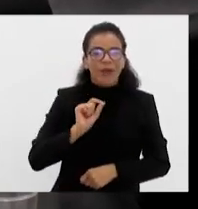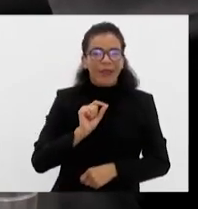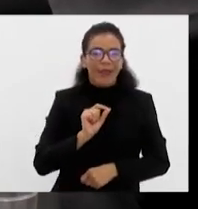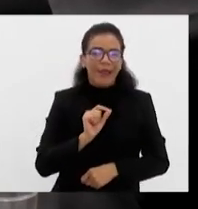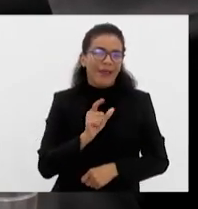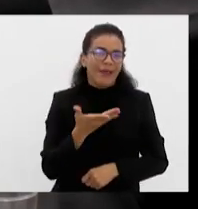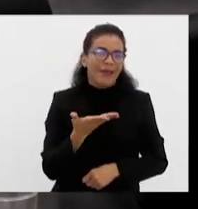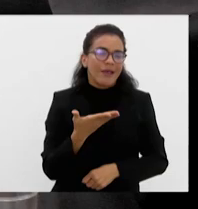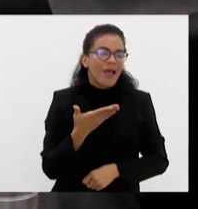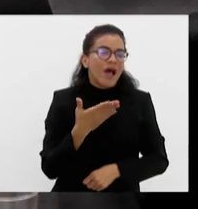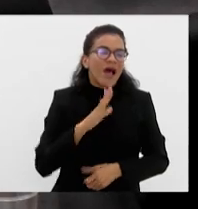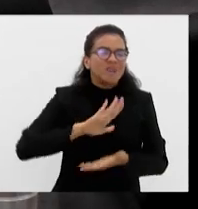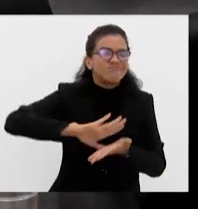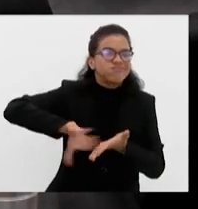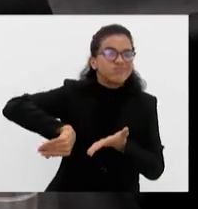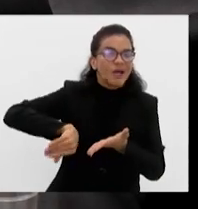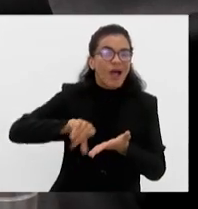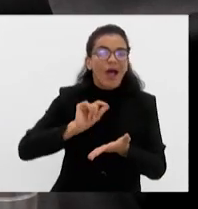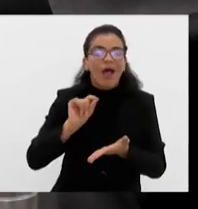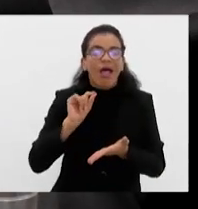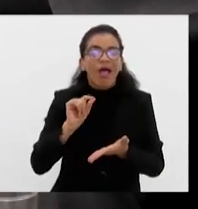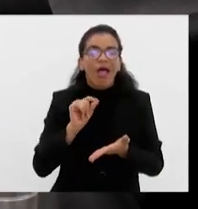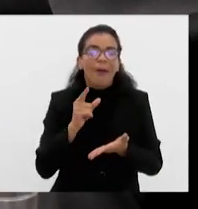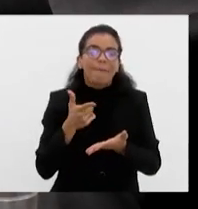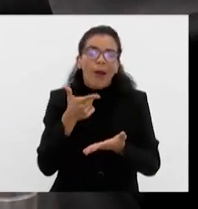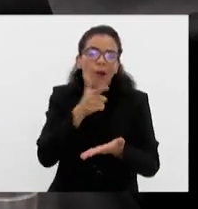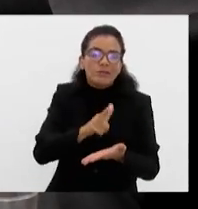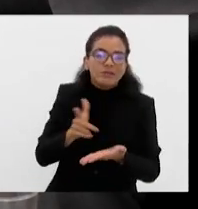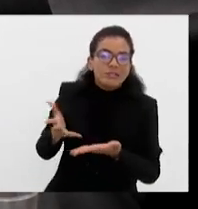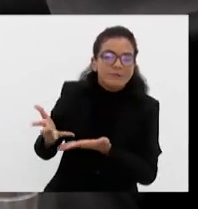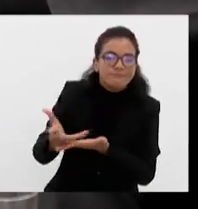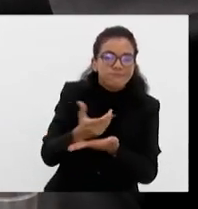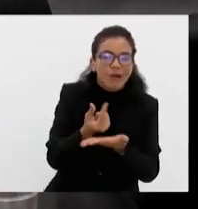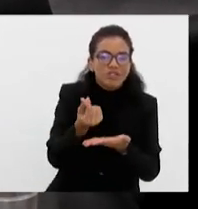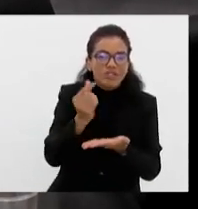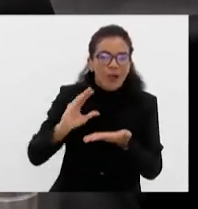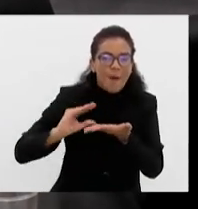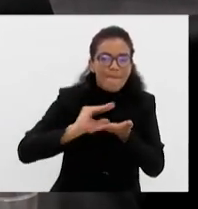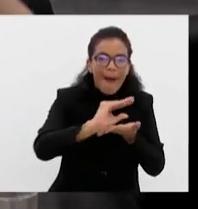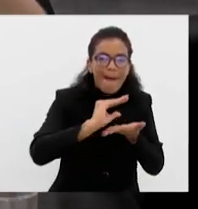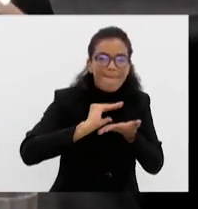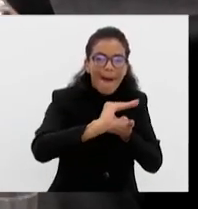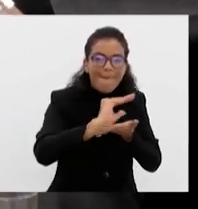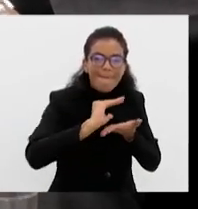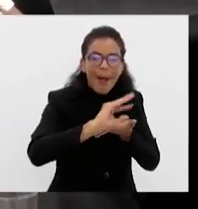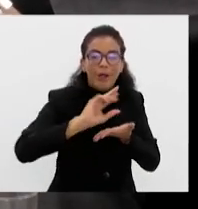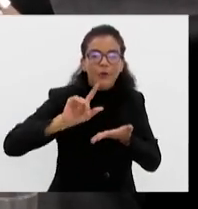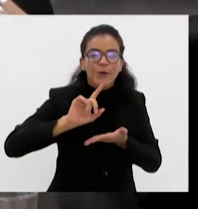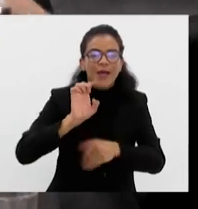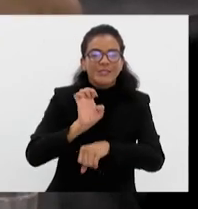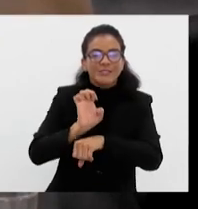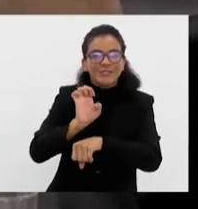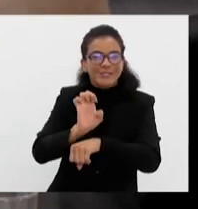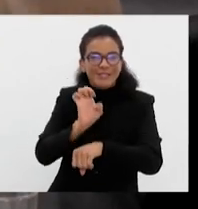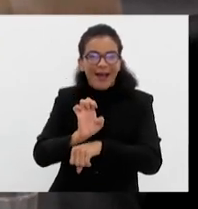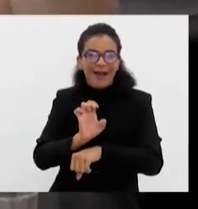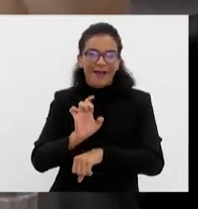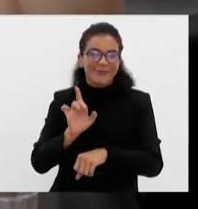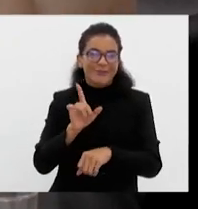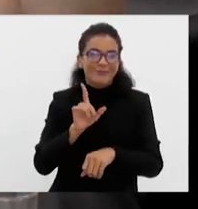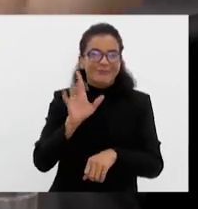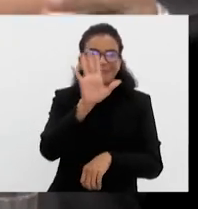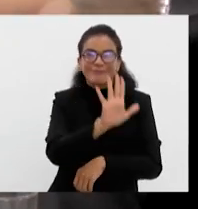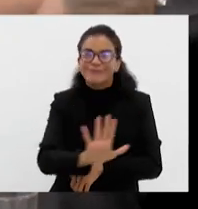de receita para poder atrair investimento. Nós não somos aquele Estado que está entre os